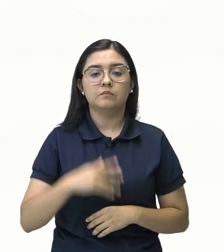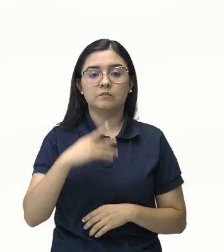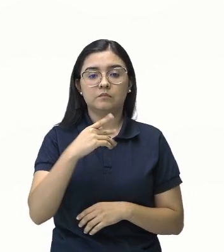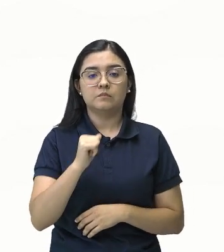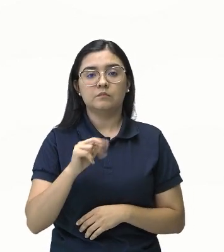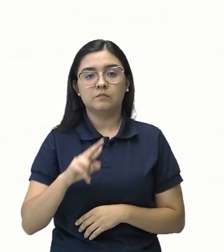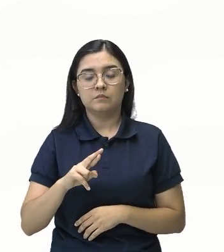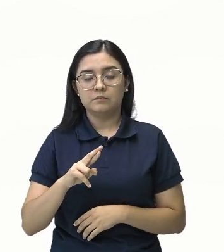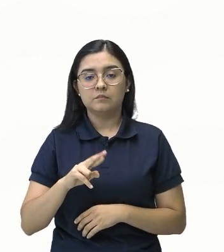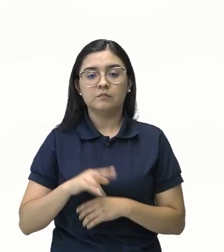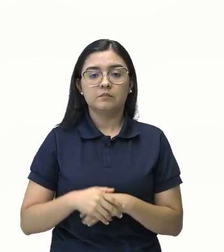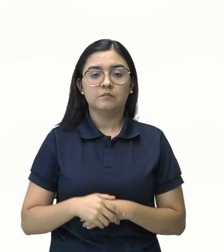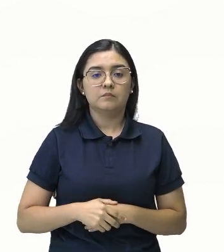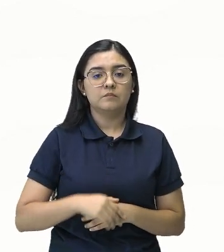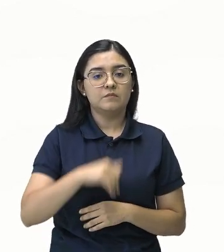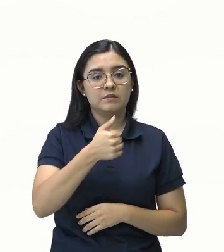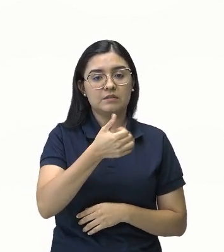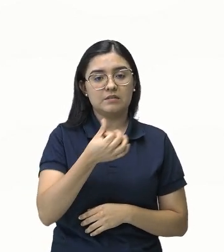pares.